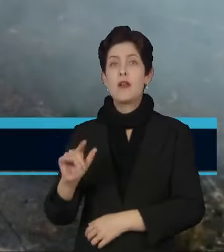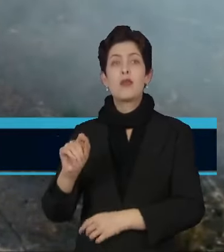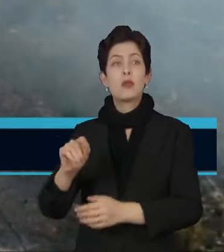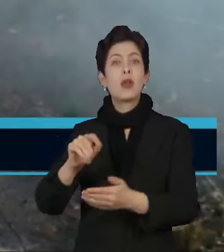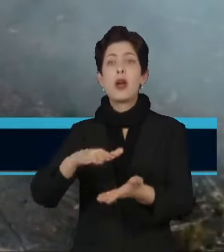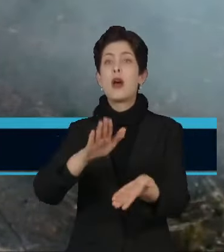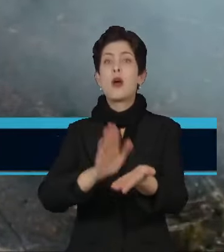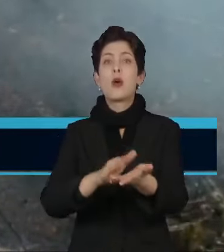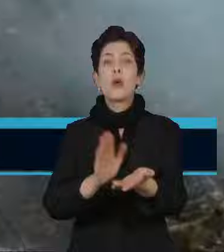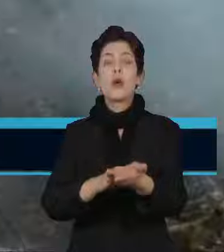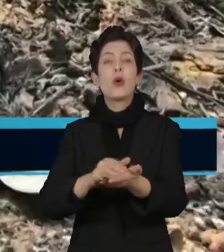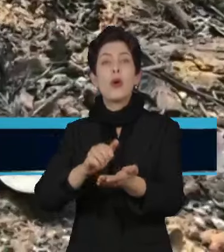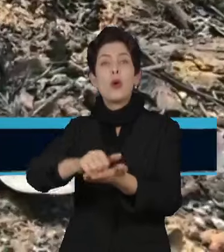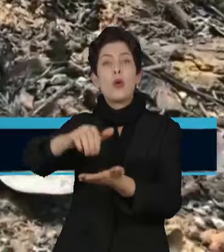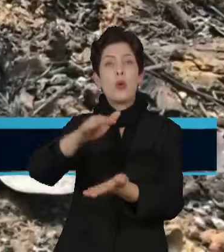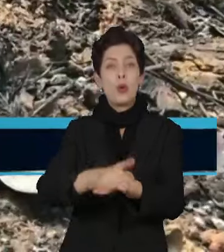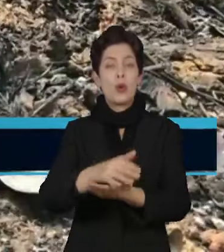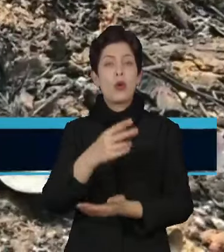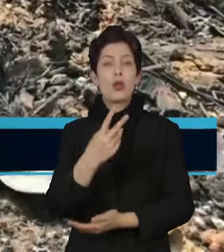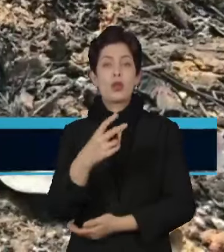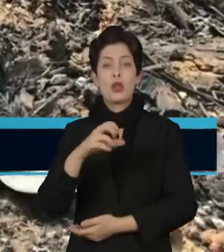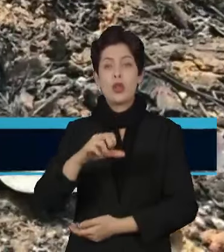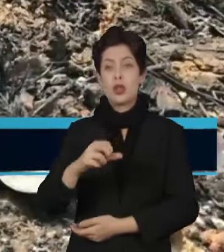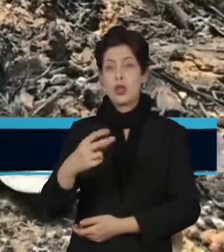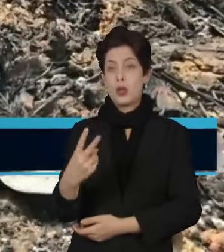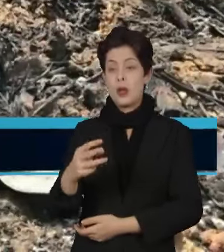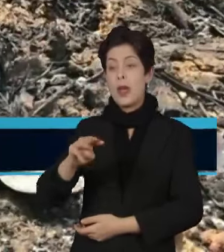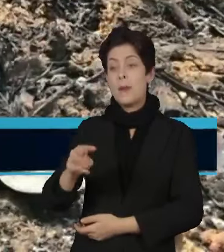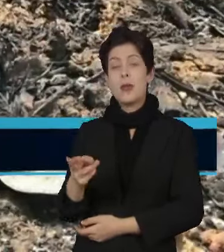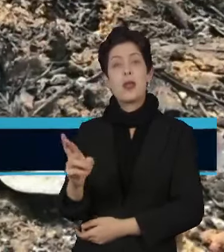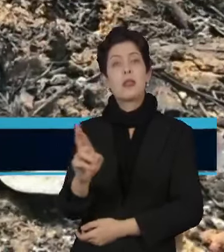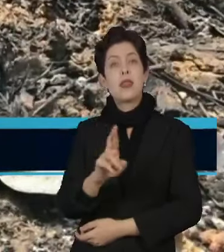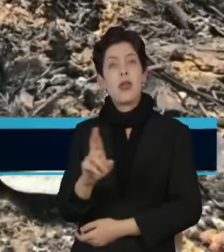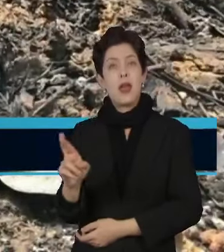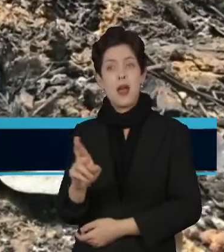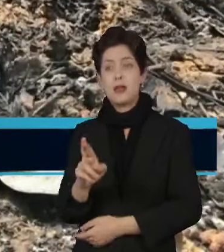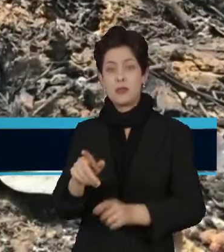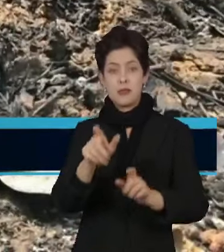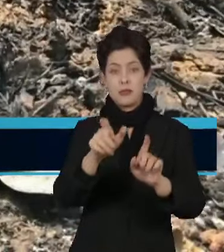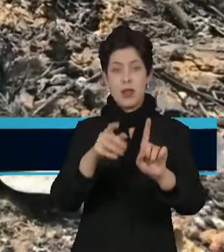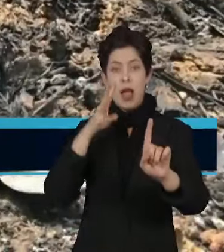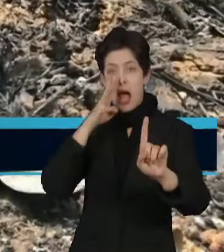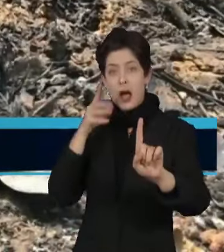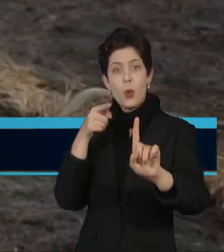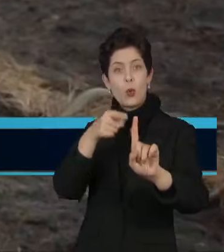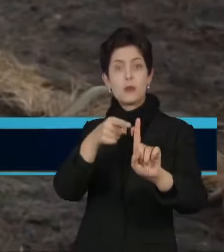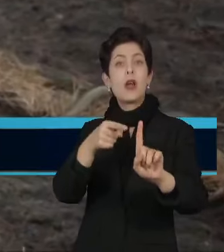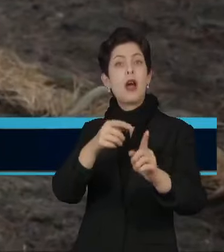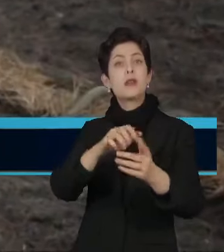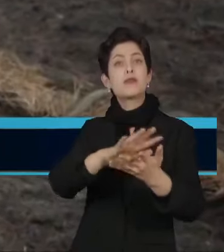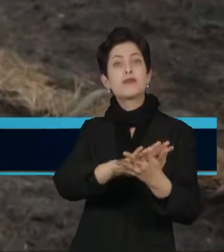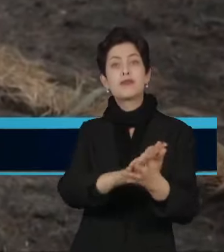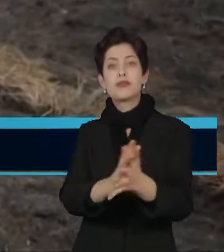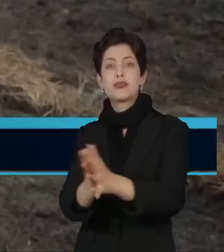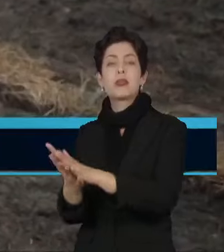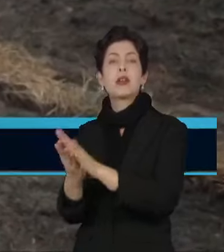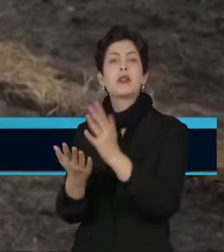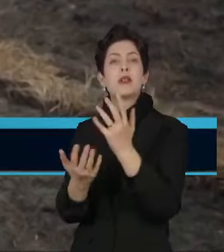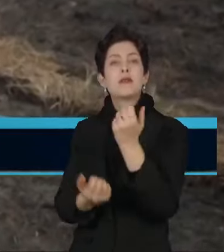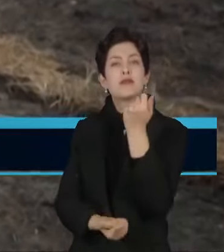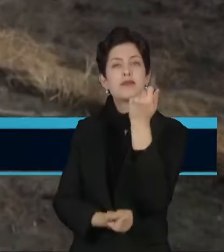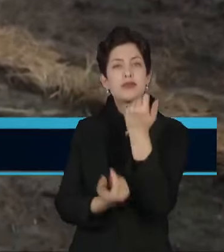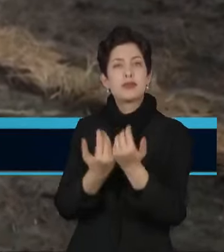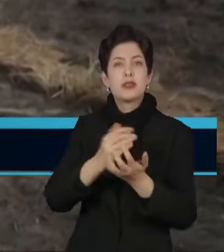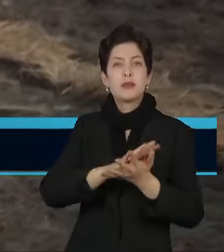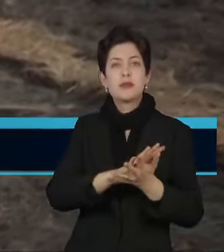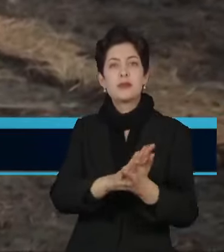cobrar r92 milhões deais do acusado pelo desmatamento trata--se do maior